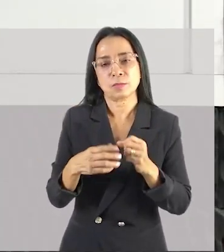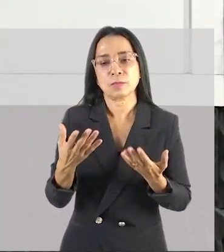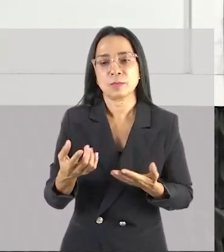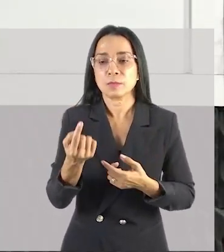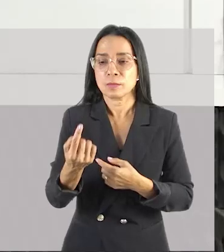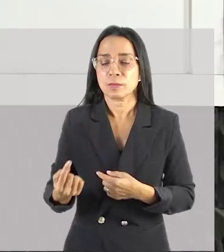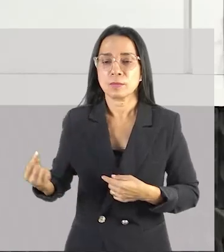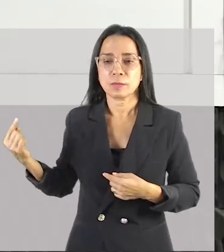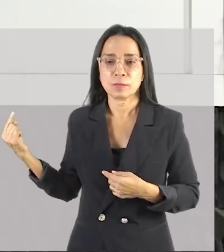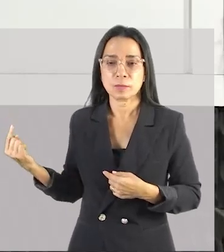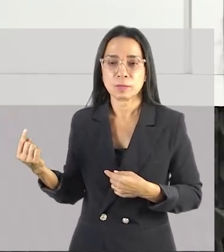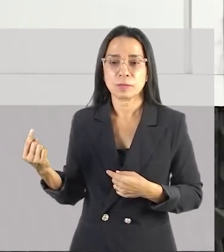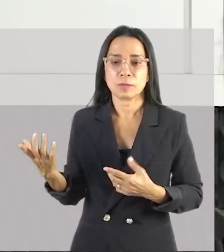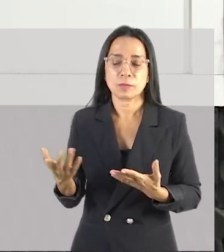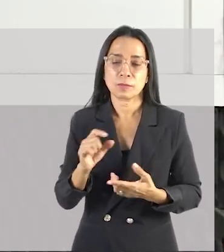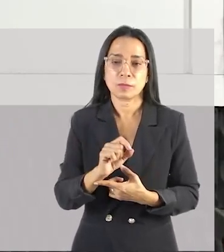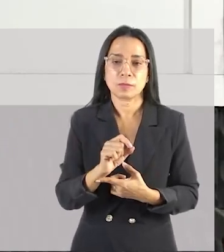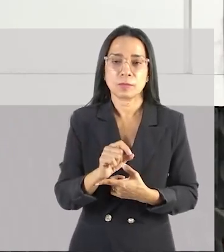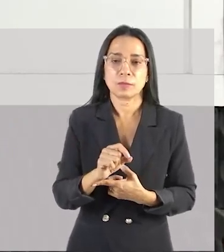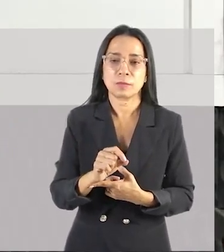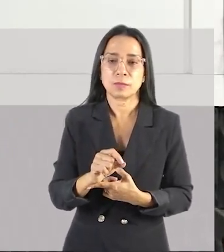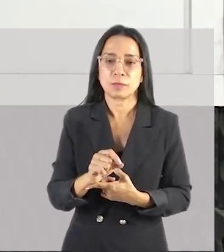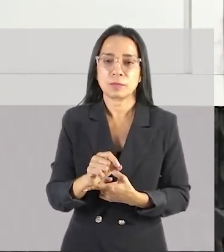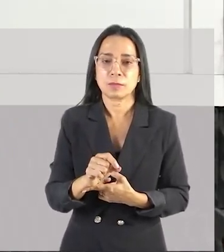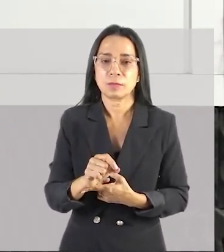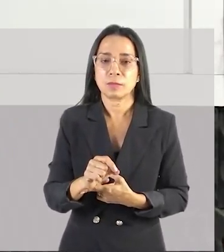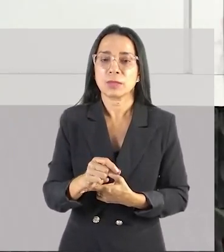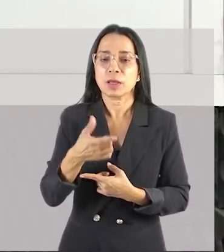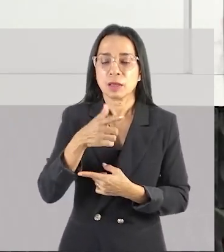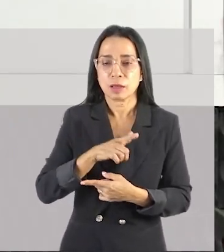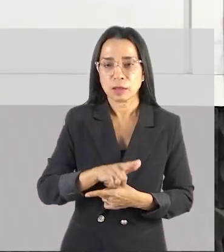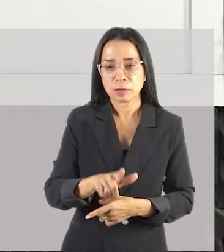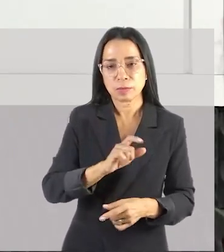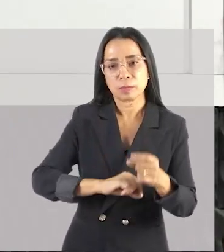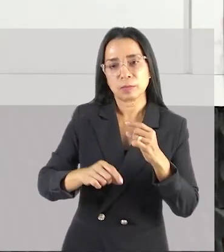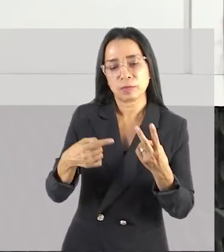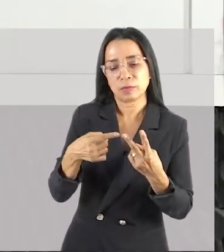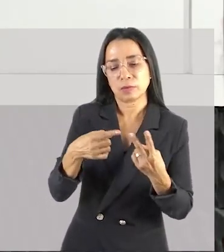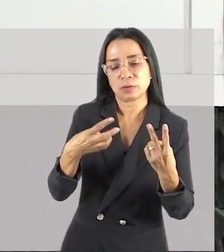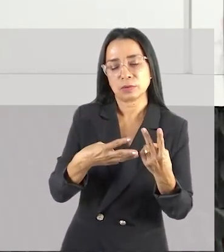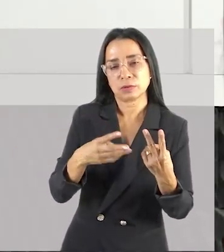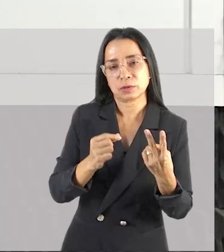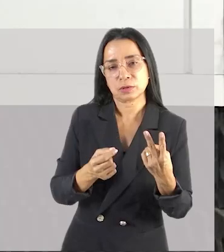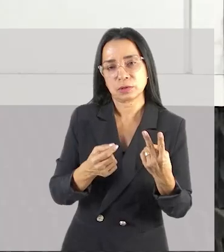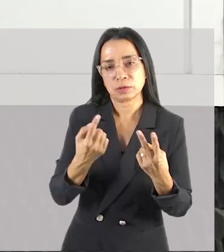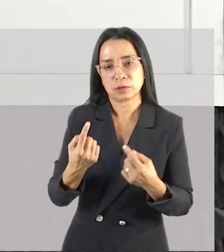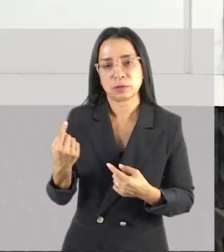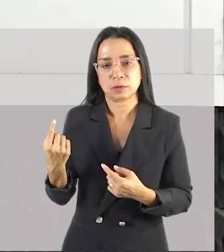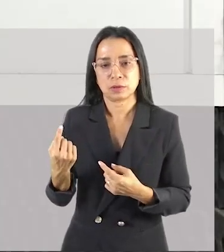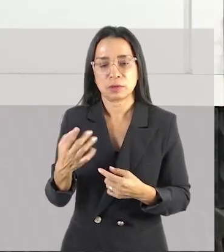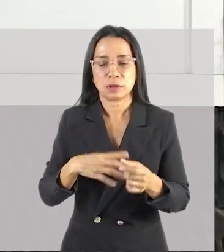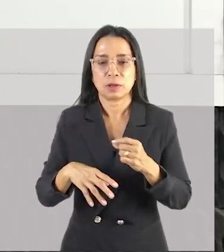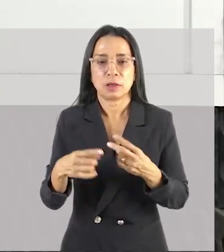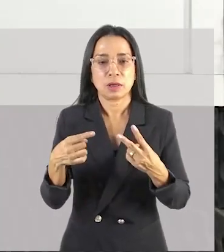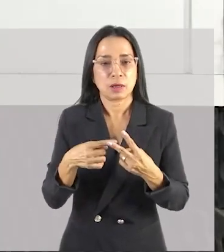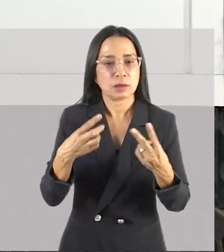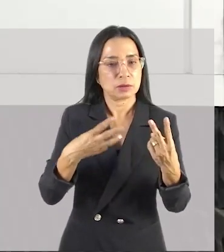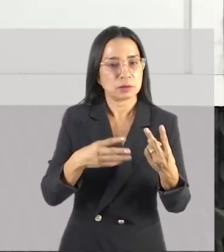caso, às vezes ele conserva nas opções a raiz de 3, às vezes não, como nesse caso aqui. Então você vai ter que atribuir. Então a raiz de